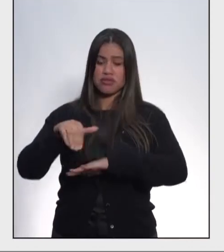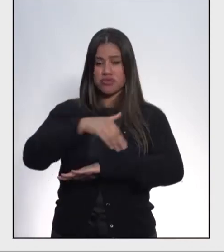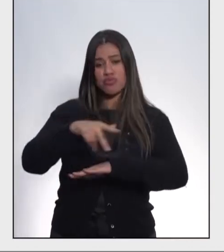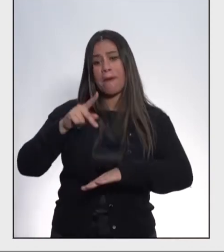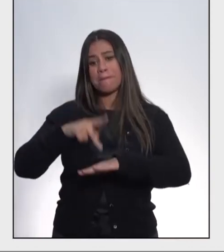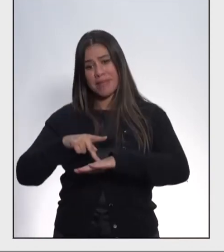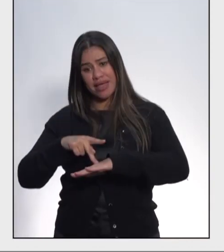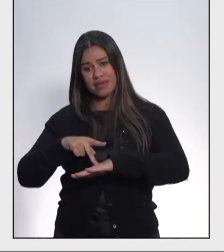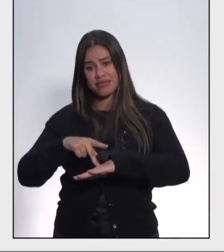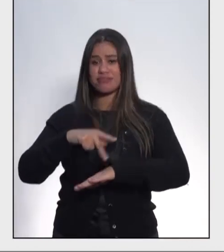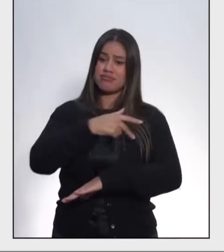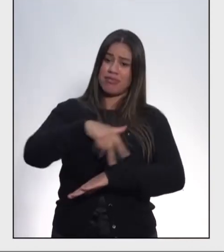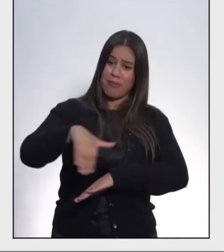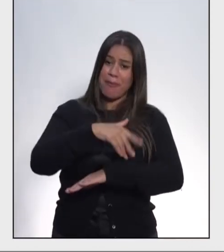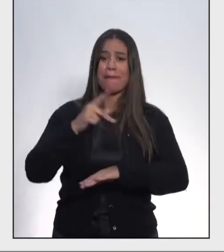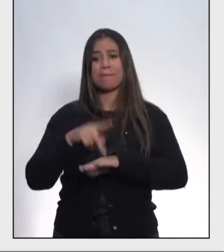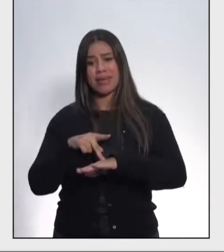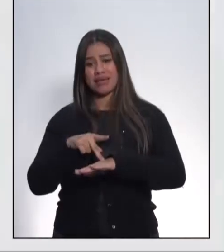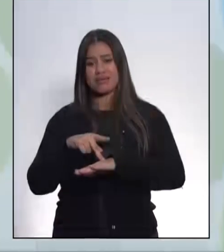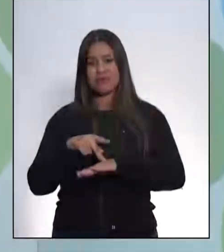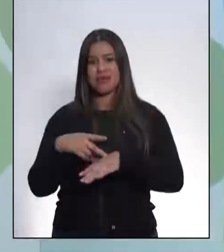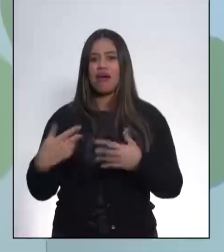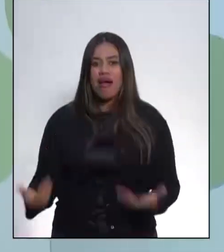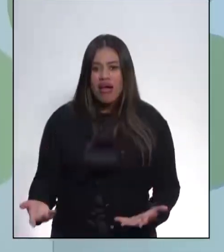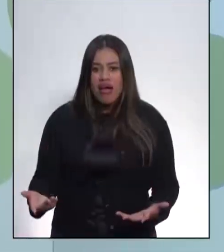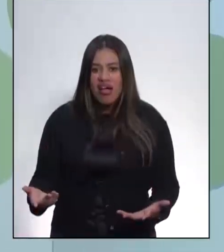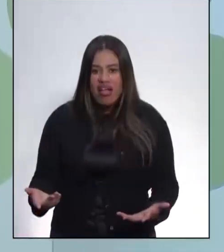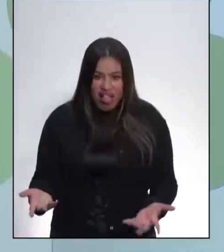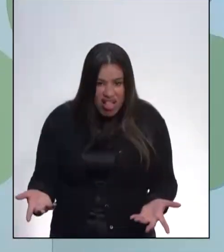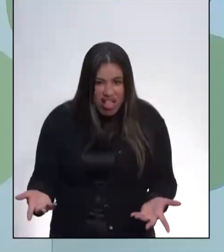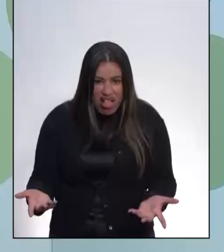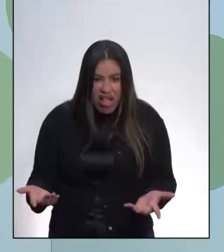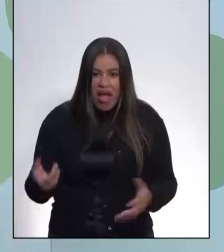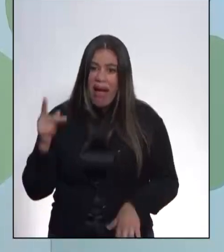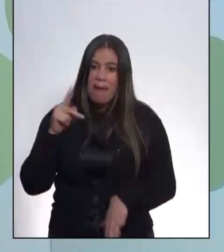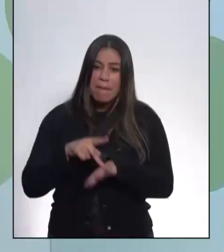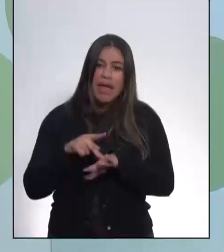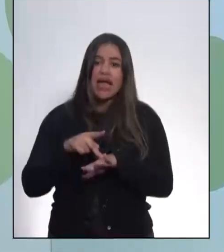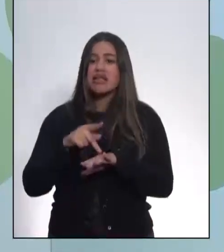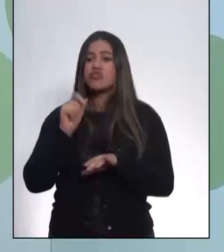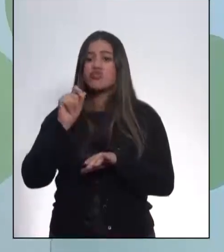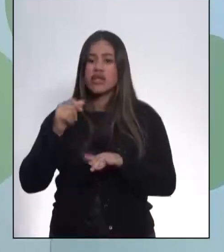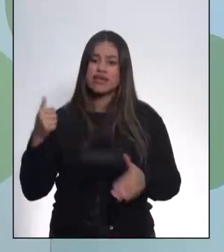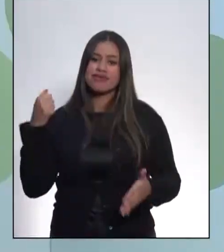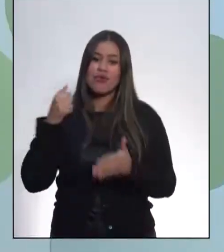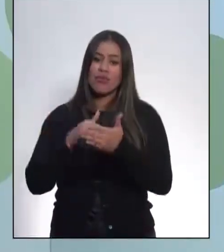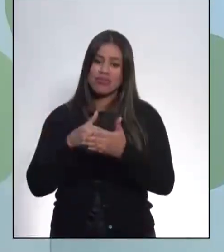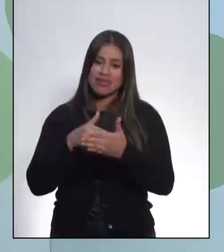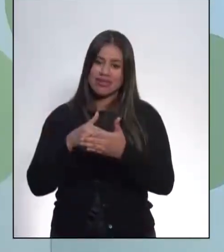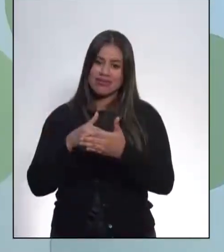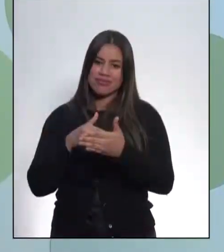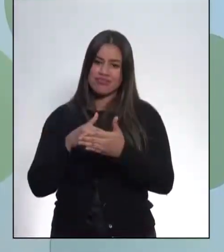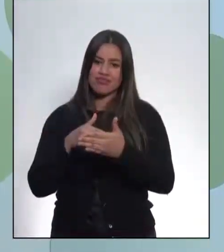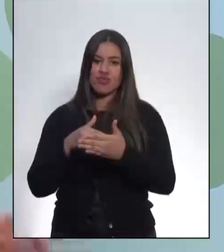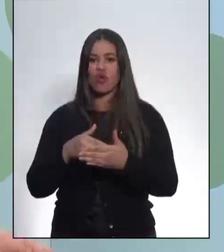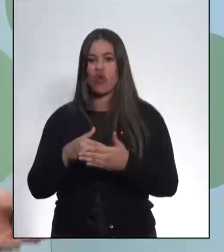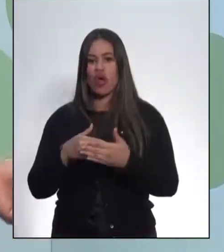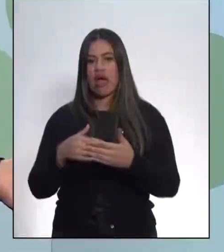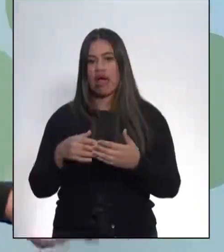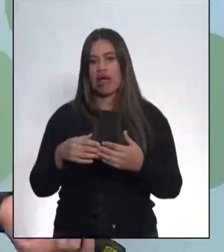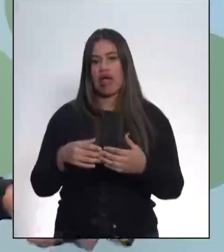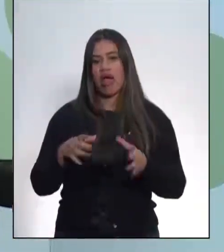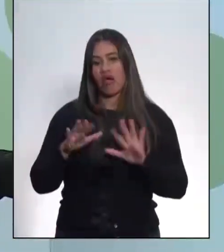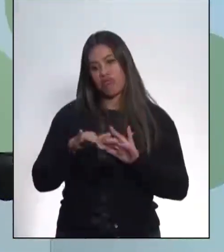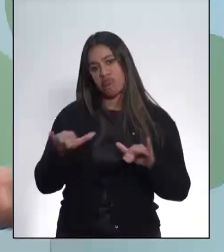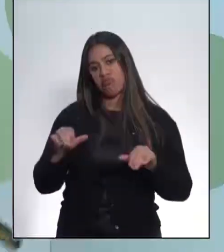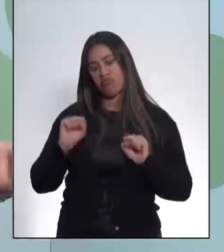meio do caminho tinha uma pedra. Ah, Marcelo, pedra é obstáculo. Se fosse só obstáculo, eu podia colocar assim,